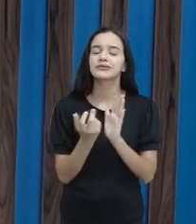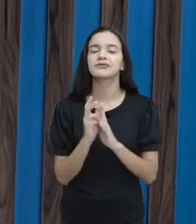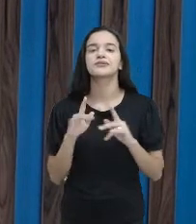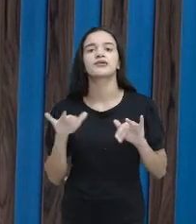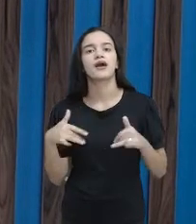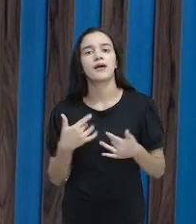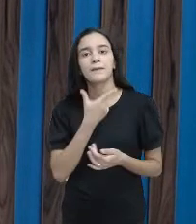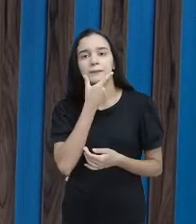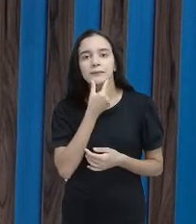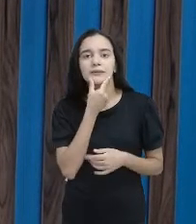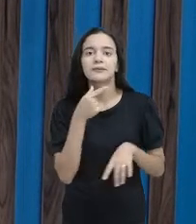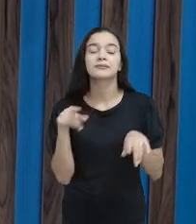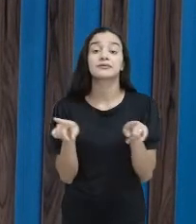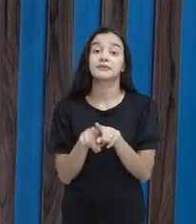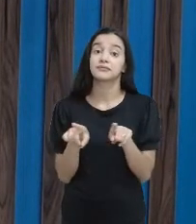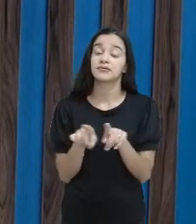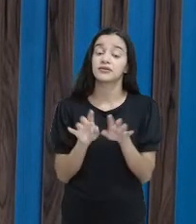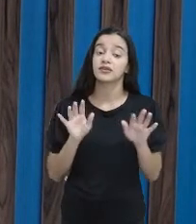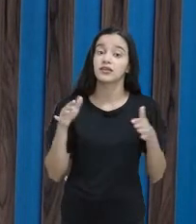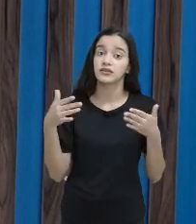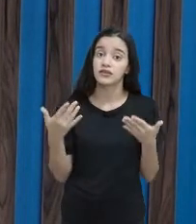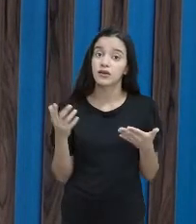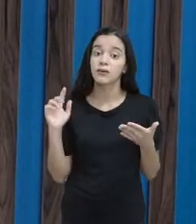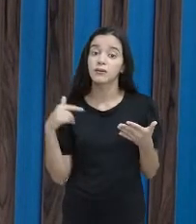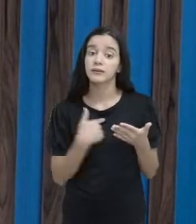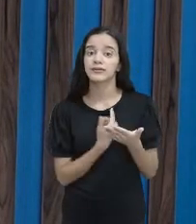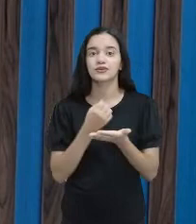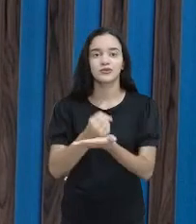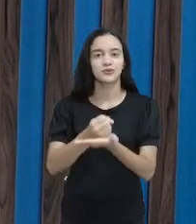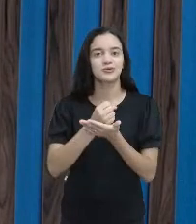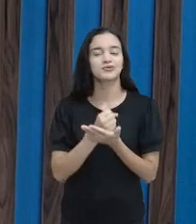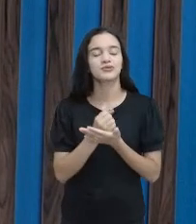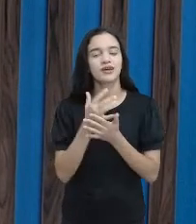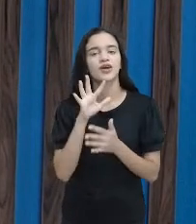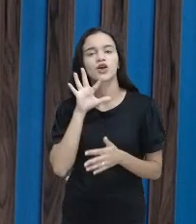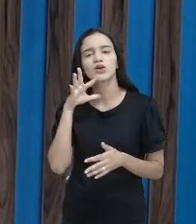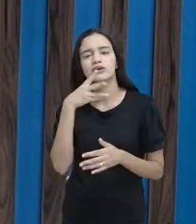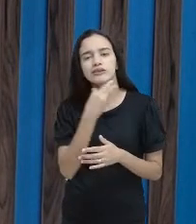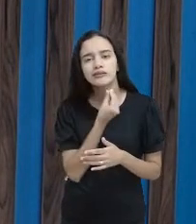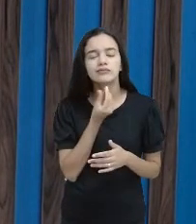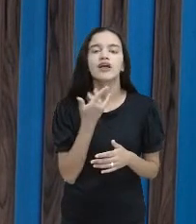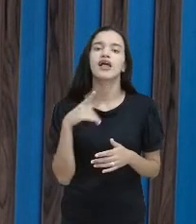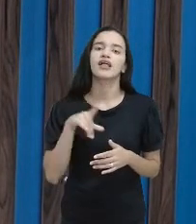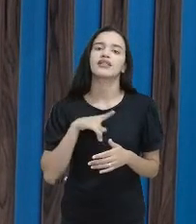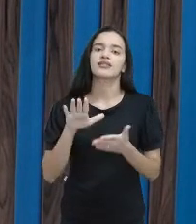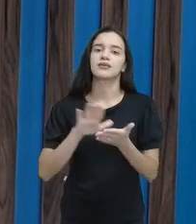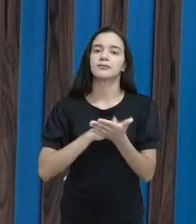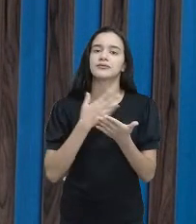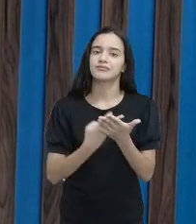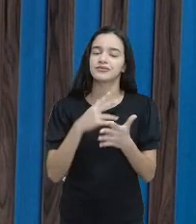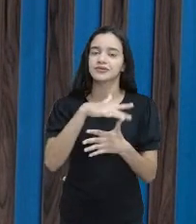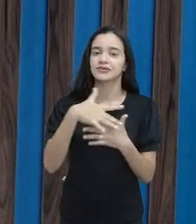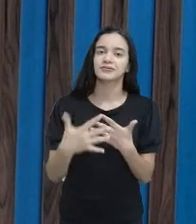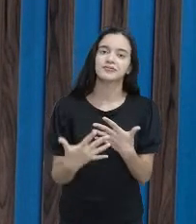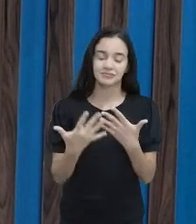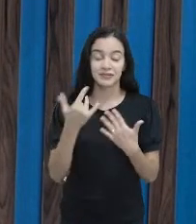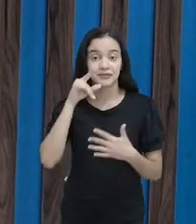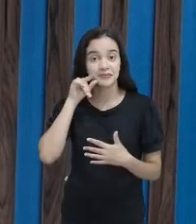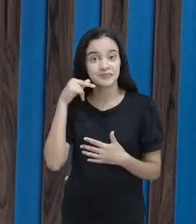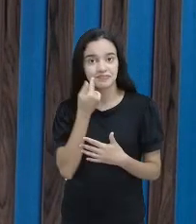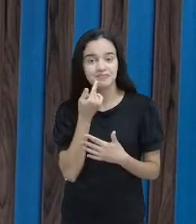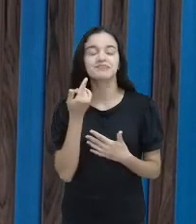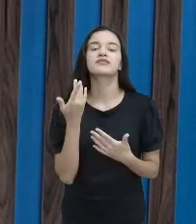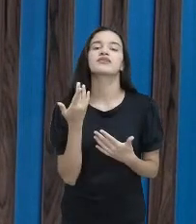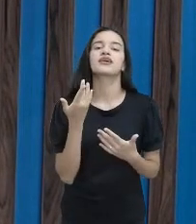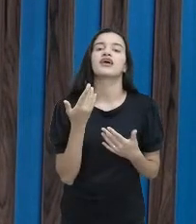certo? Então, para me auxiliar aqui a passar esse conhecimento, temos a nossa intérprete de Libras, Midian,